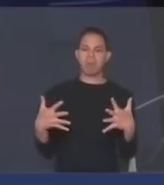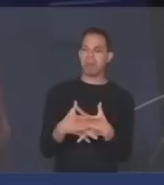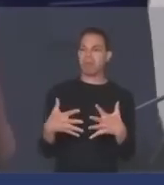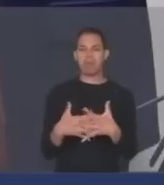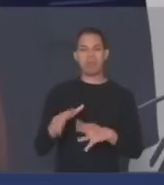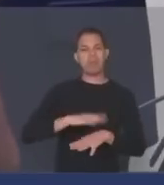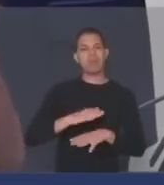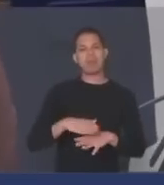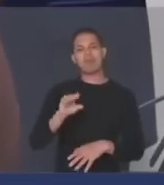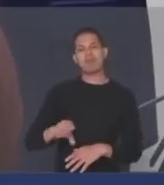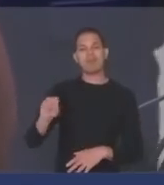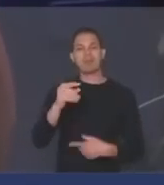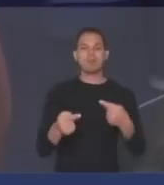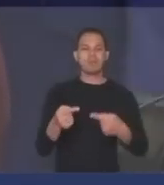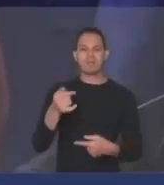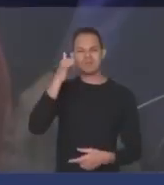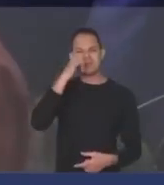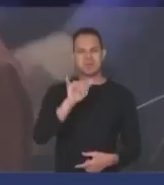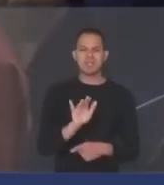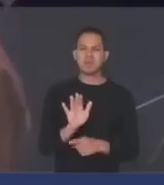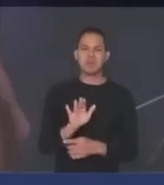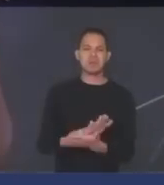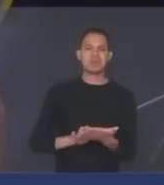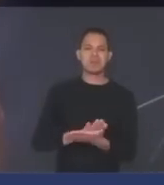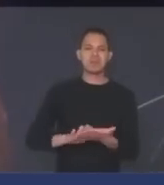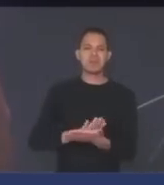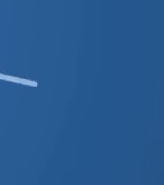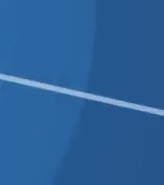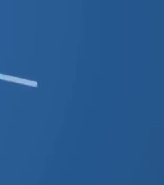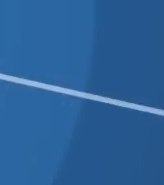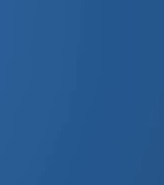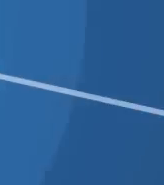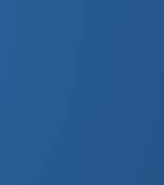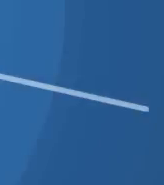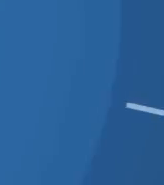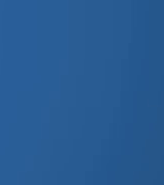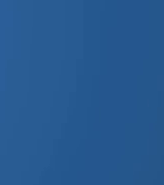nosso tempo com os debates, que são debates que não contribuem para a gente avançar nos desafios que o Brasil hoje tem.